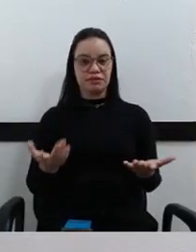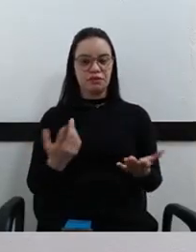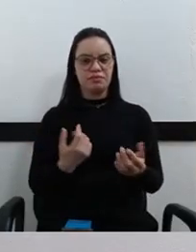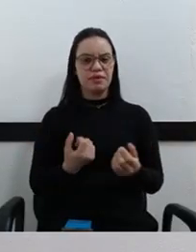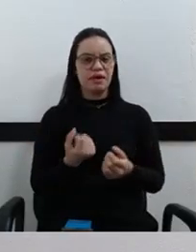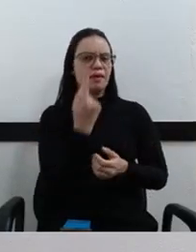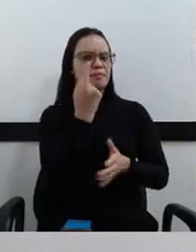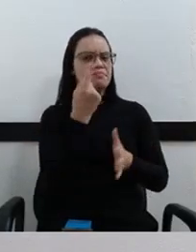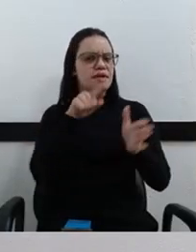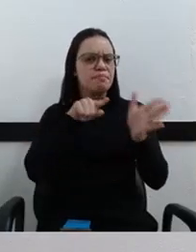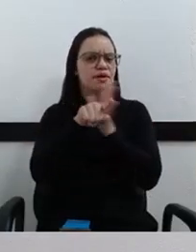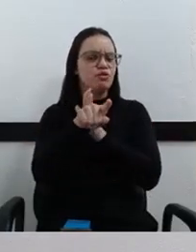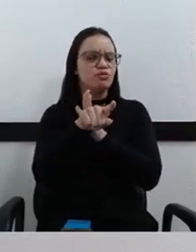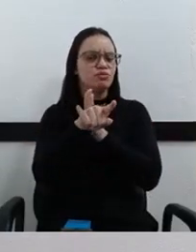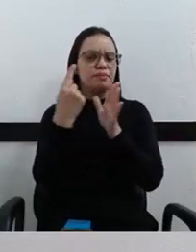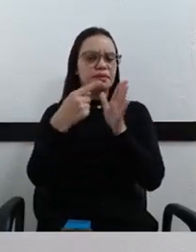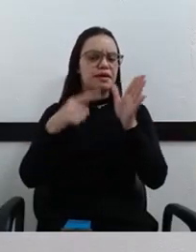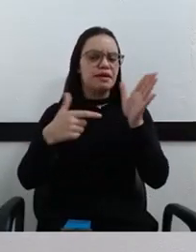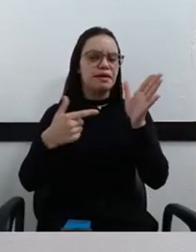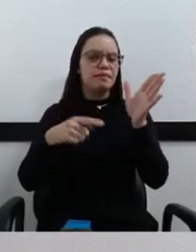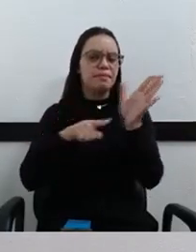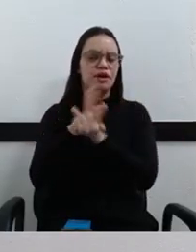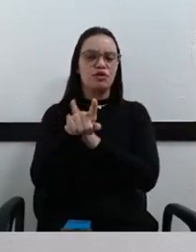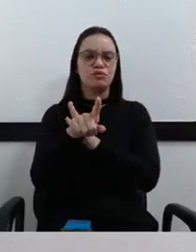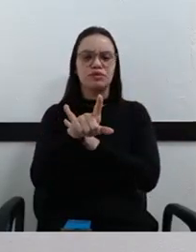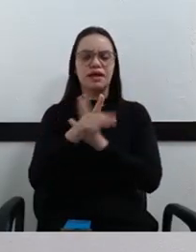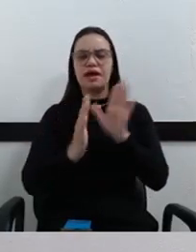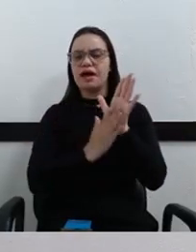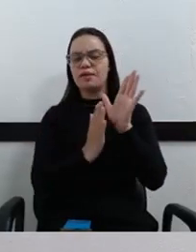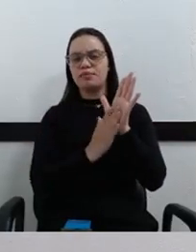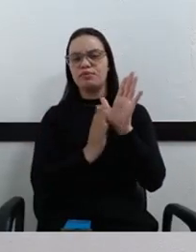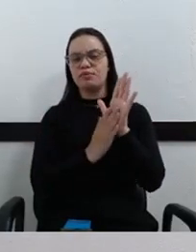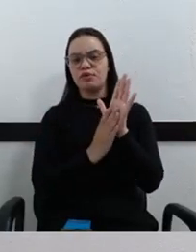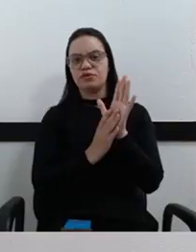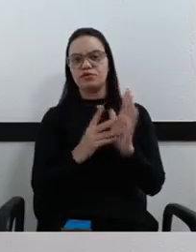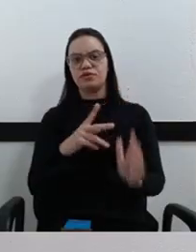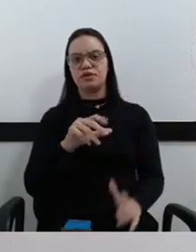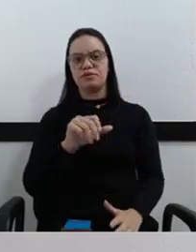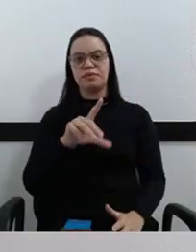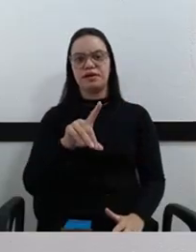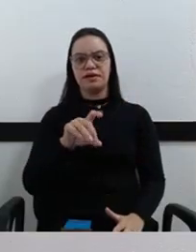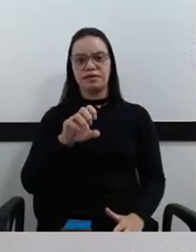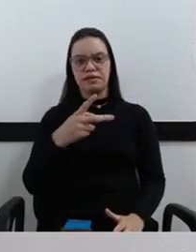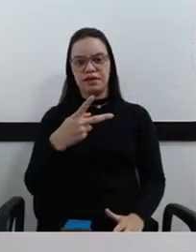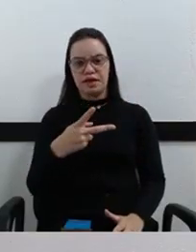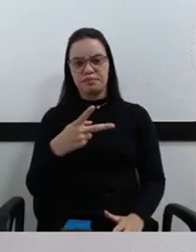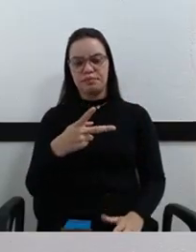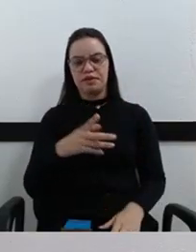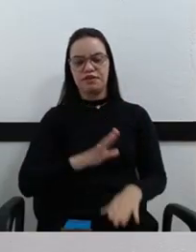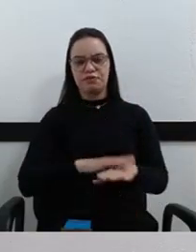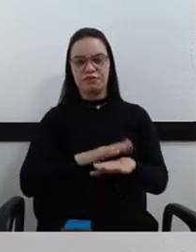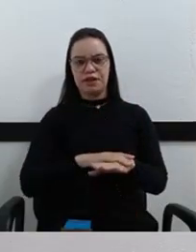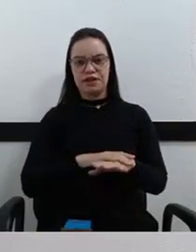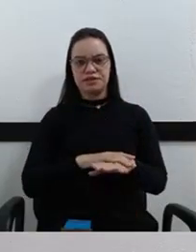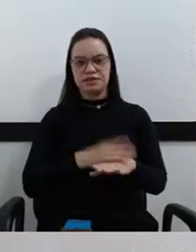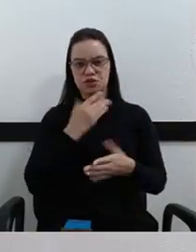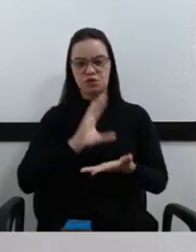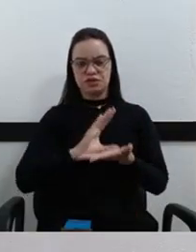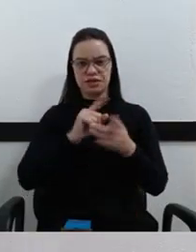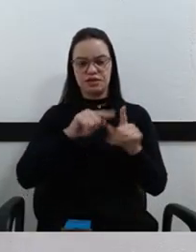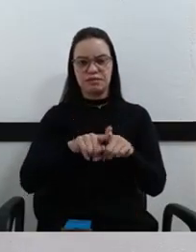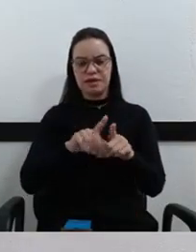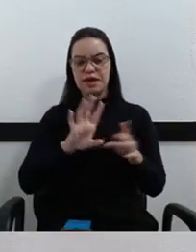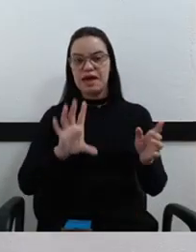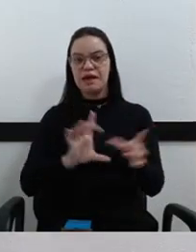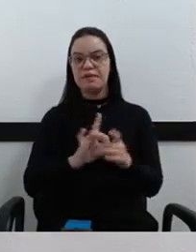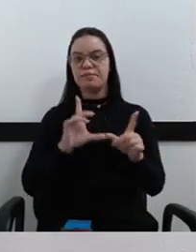primeira pergunta é se essa proposta, né, que é feita pela PADEP e pelo conselheiro, é para